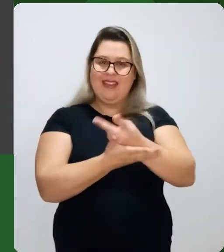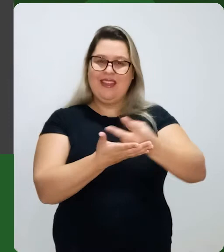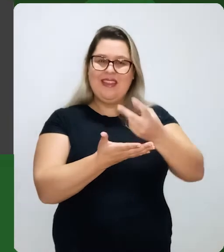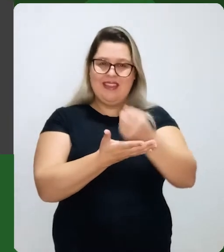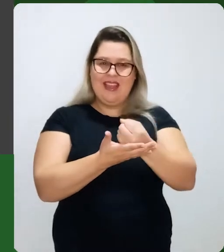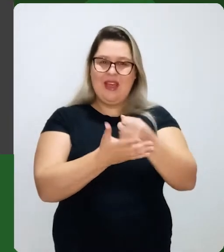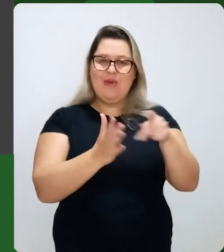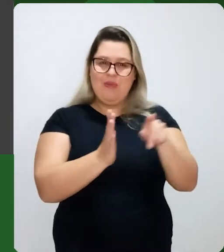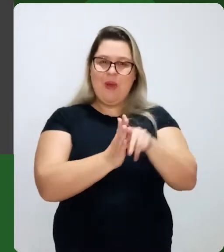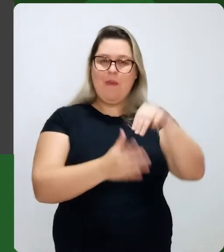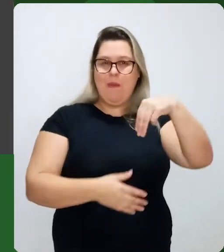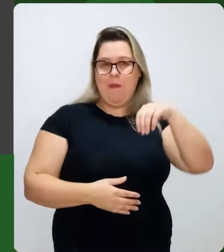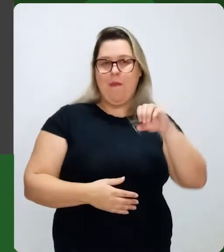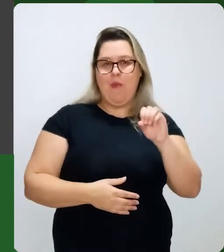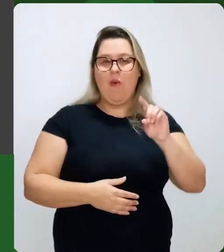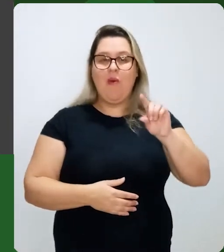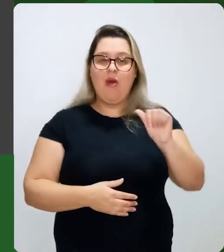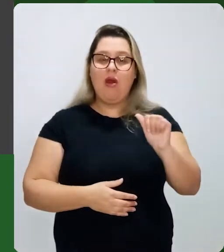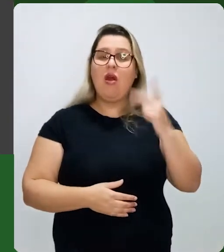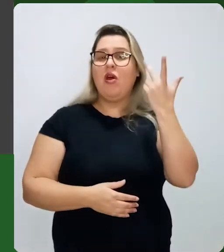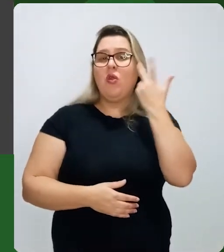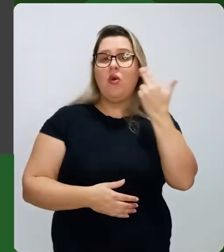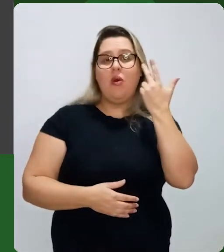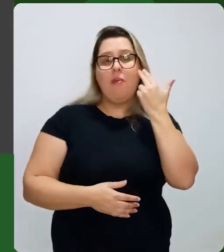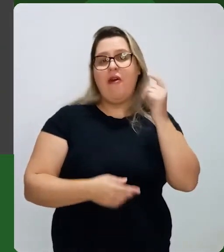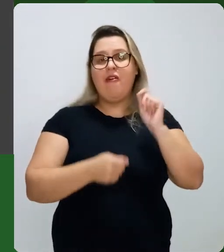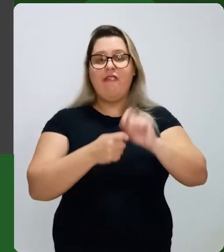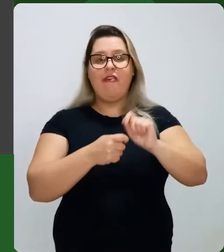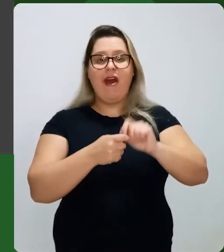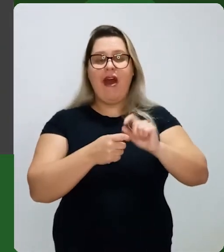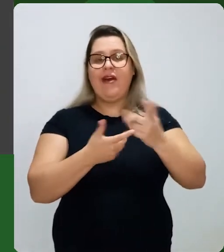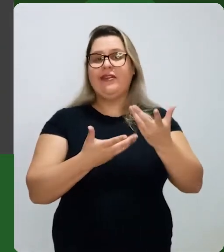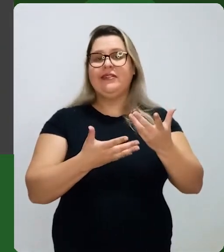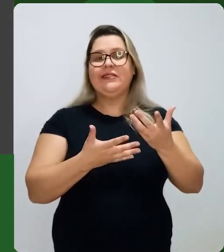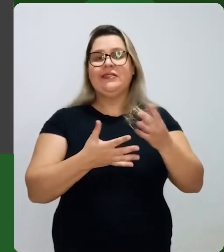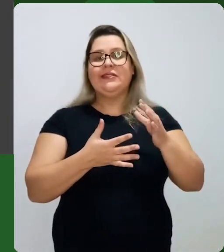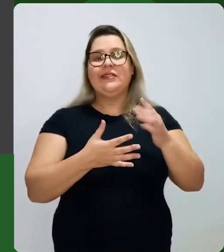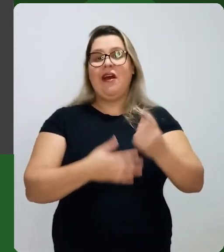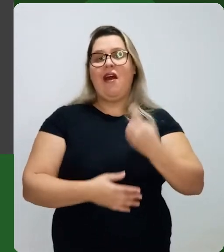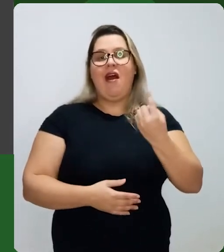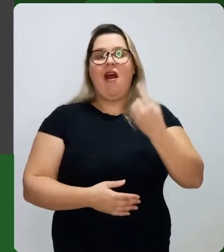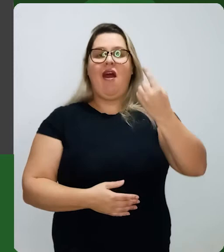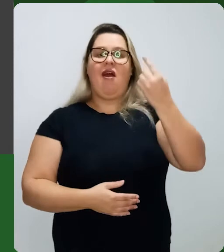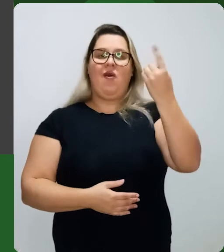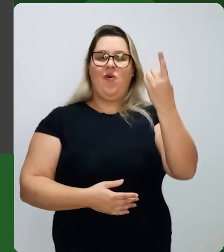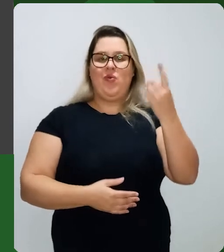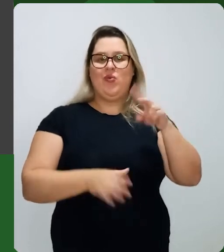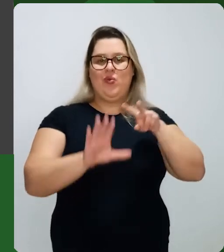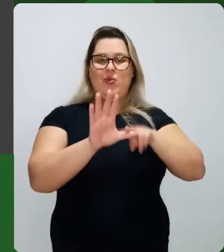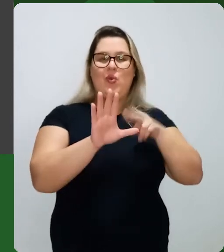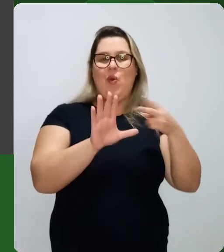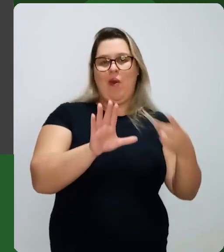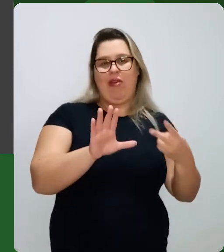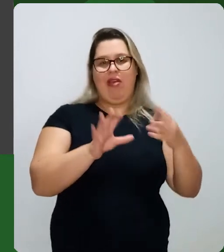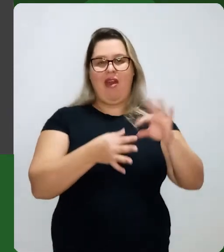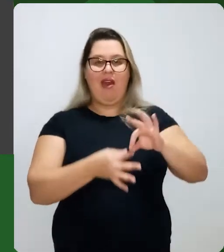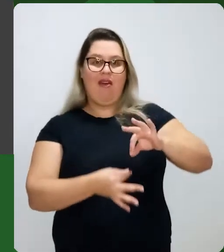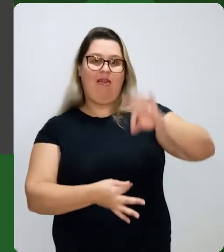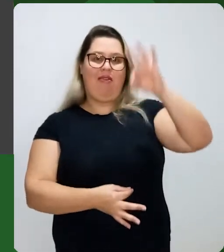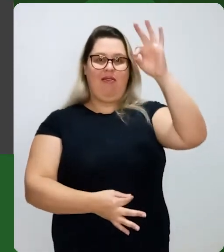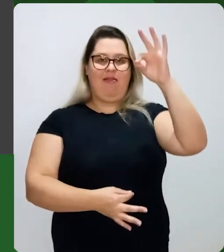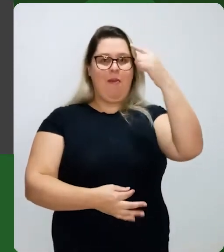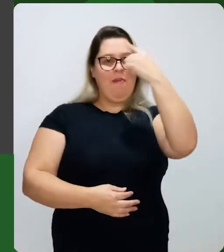desenhos de moda, é normal a gente alongar, ou seja, fazer o croquis mais alto, mais próximo